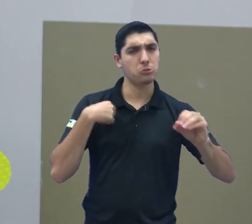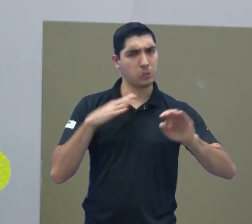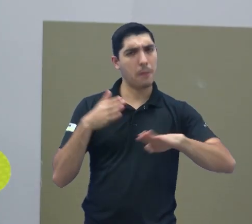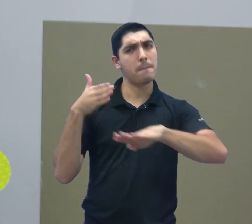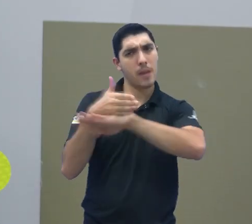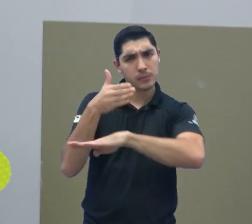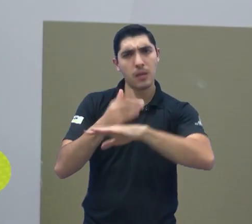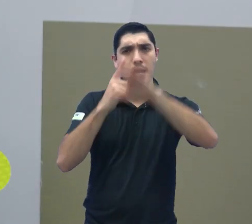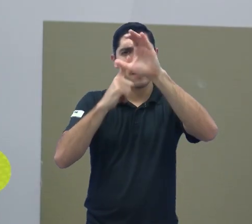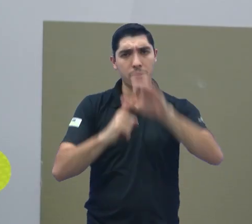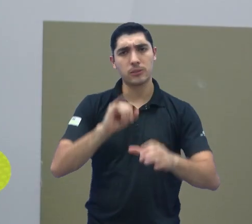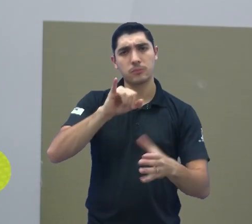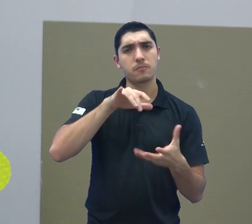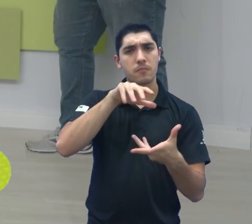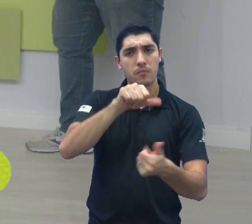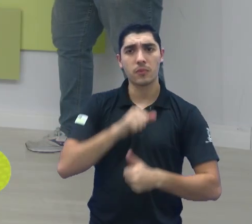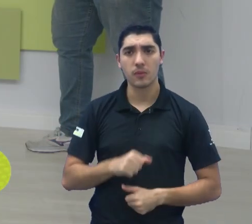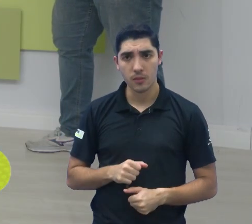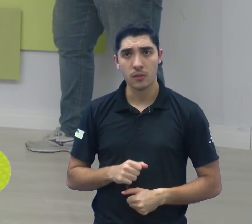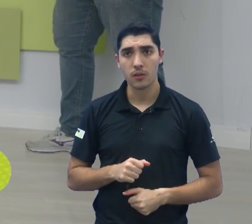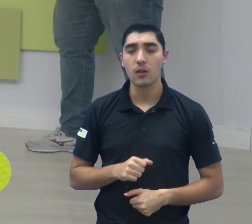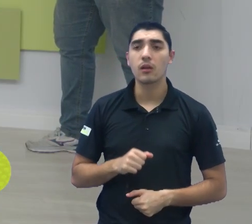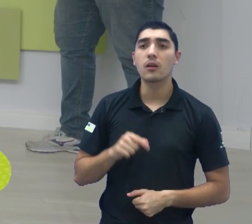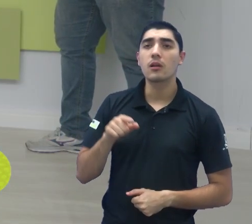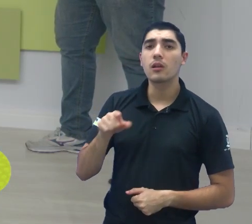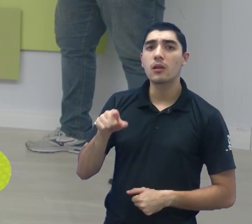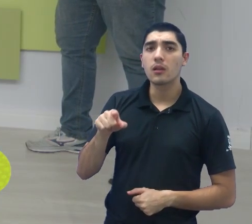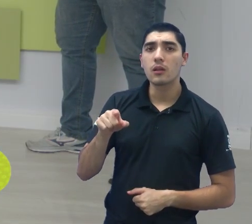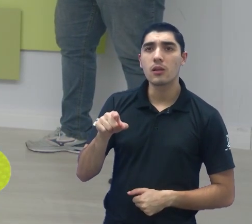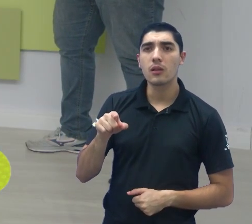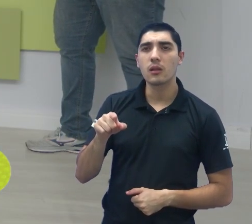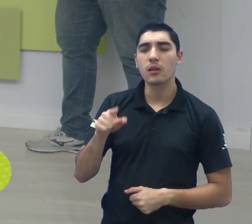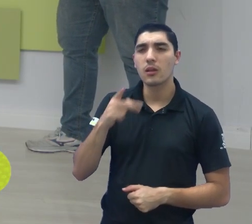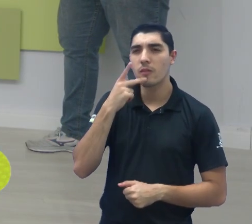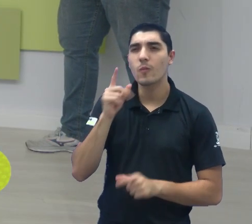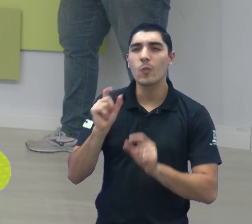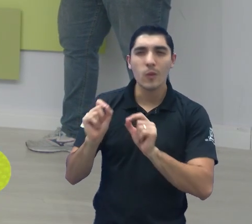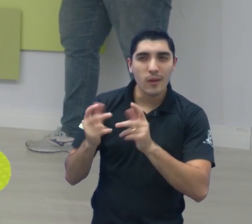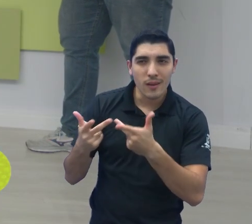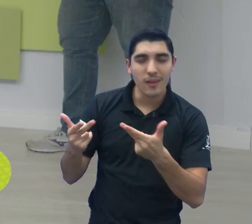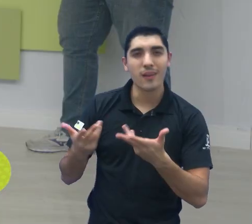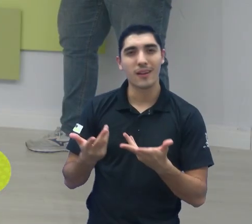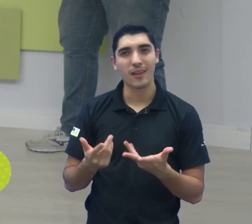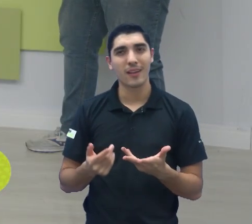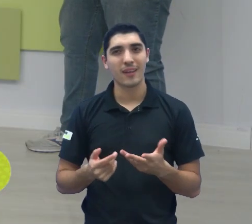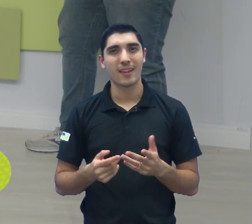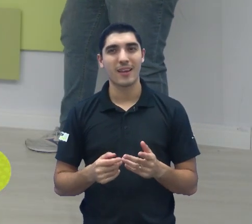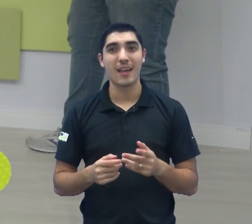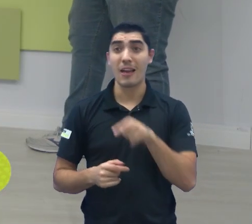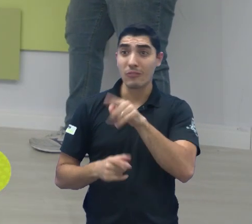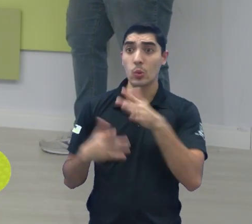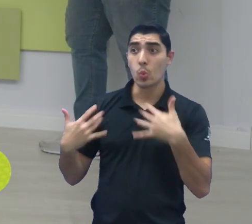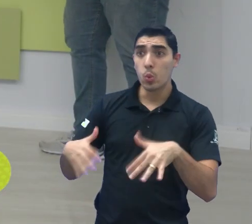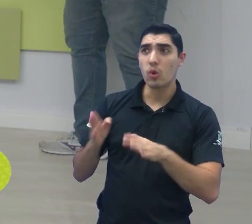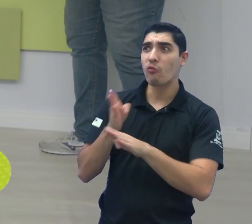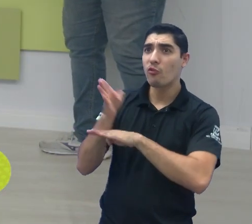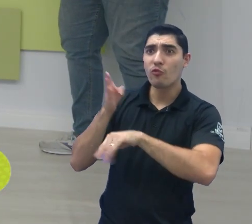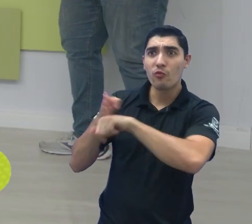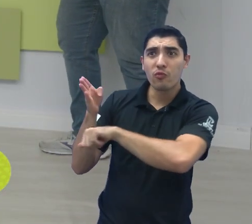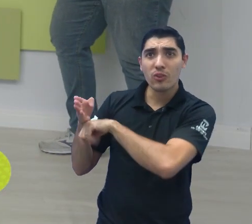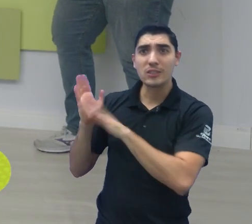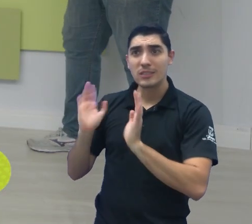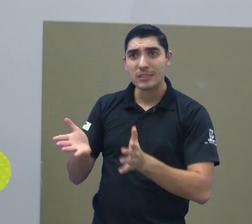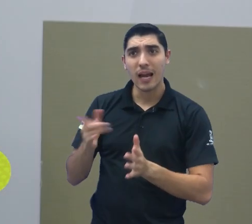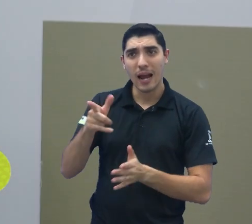atleta e treinando. Quantos passaportes você tem já? Não, o meu tá na frase, tem um. Tá quase. Não, você tá viajando demais, velho. Tá quase preenchido ali. Passaporte